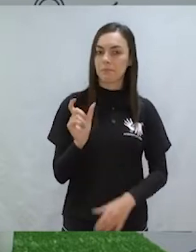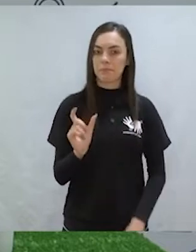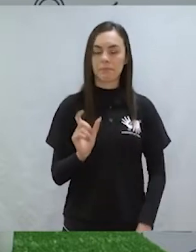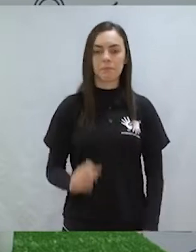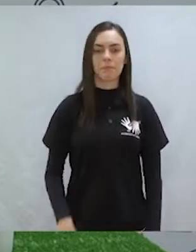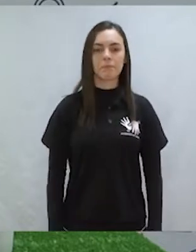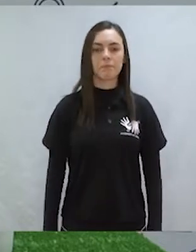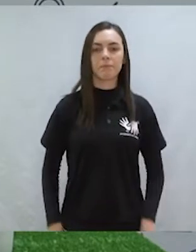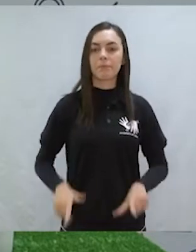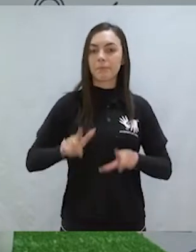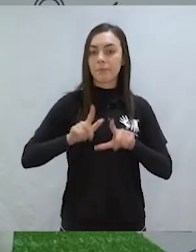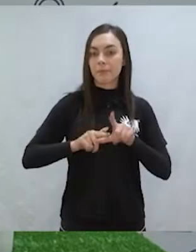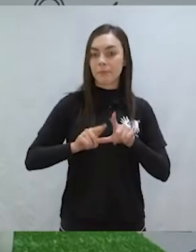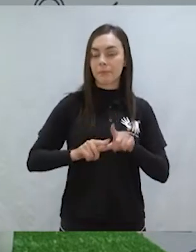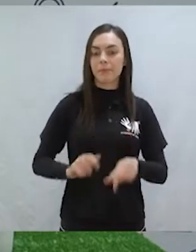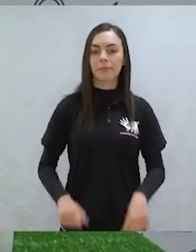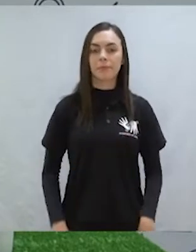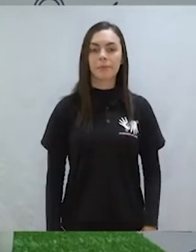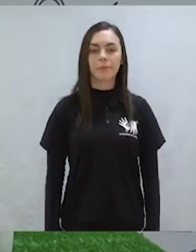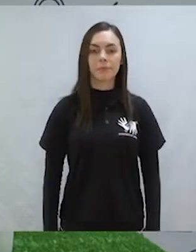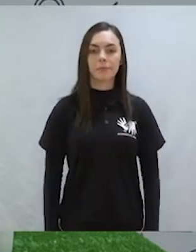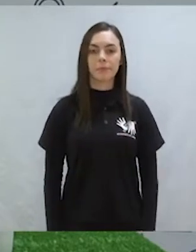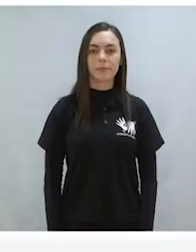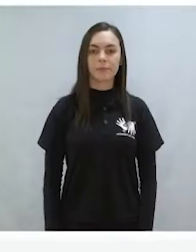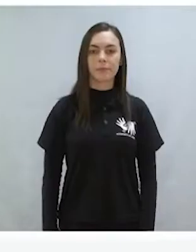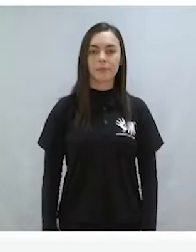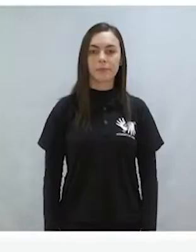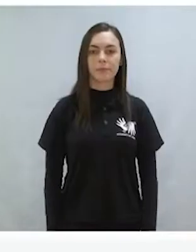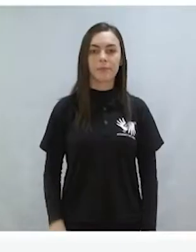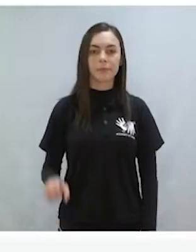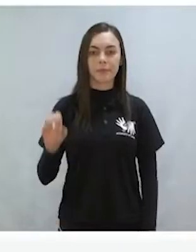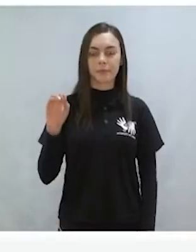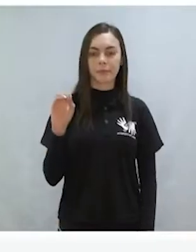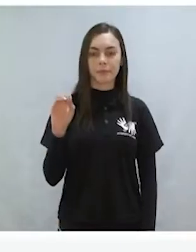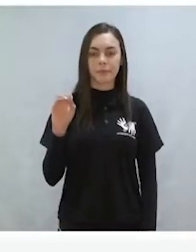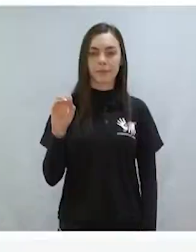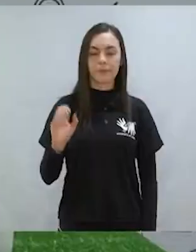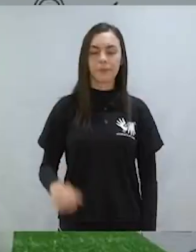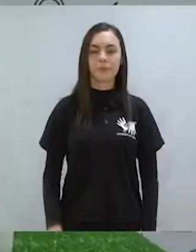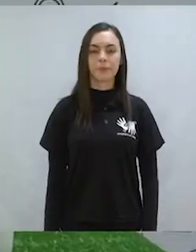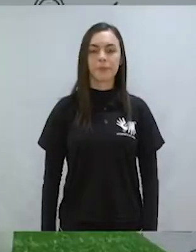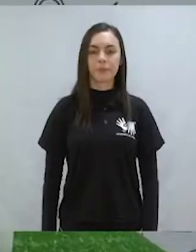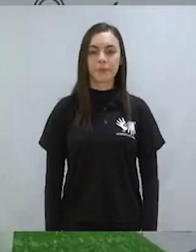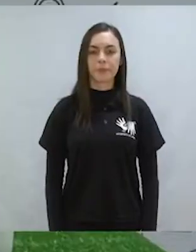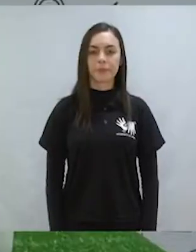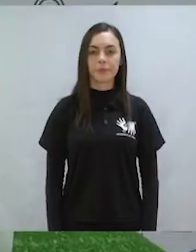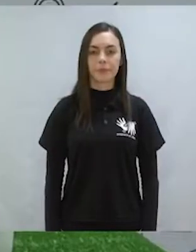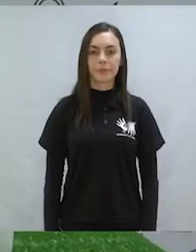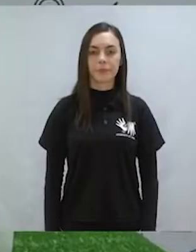palavra boneca. Primeira letra, letra O.